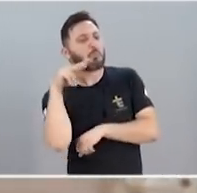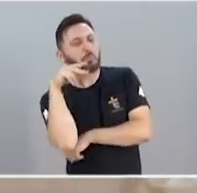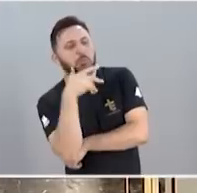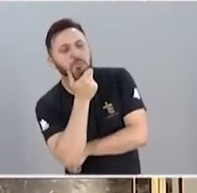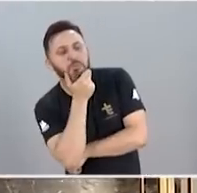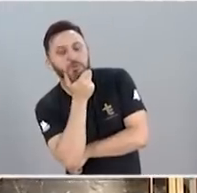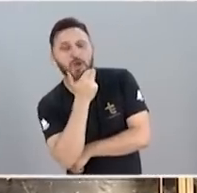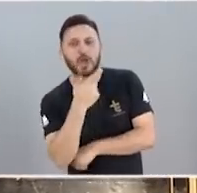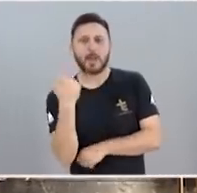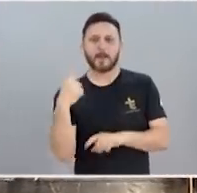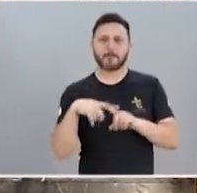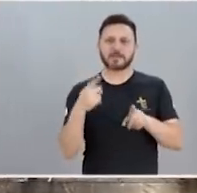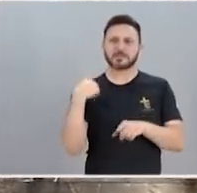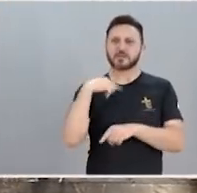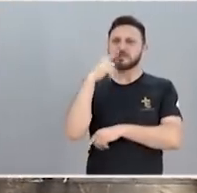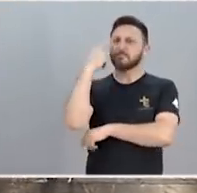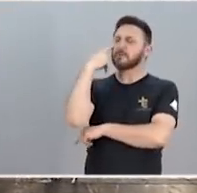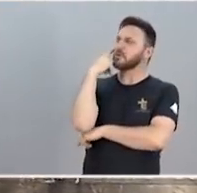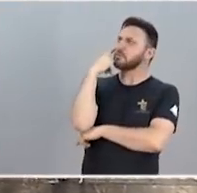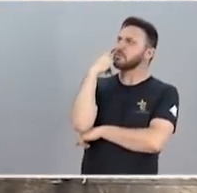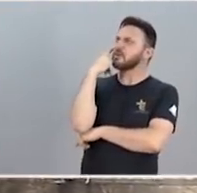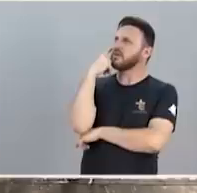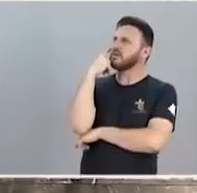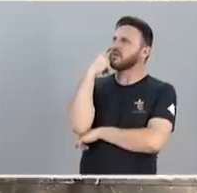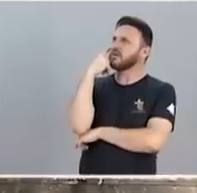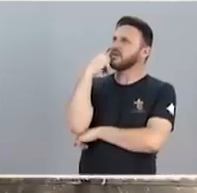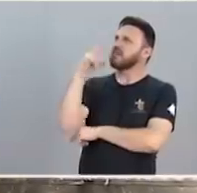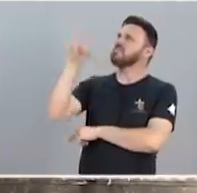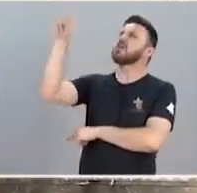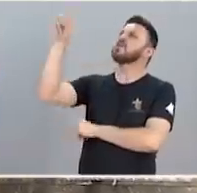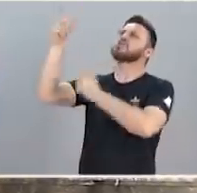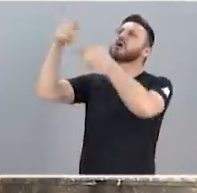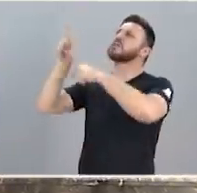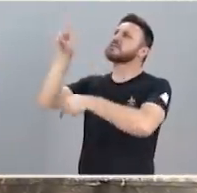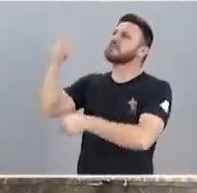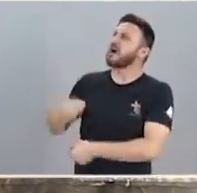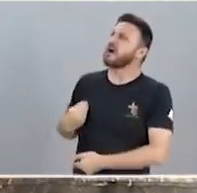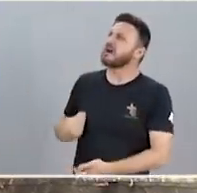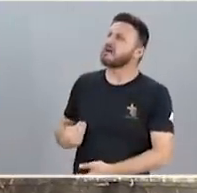A gente fica se perguntando: Deus, onde está? Ele: estou aqui.